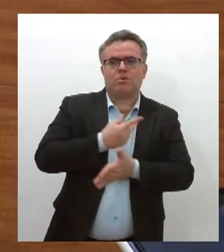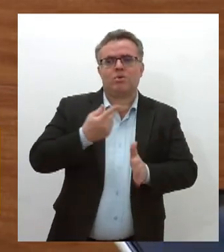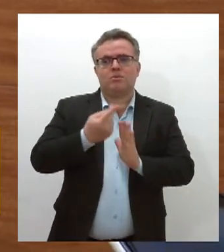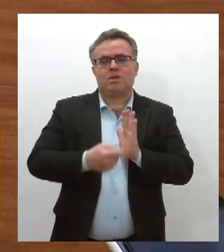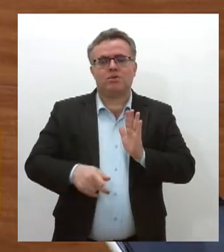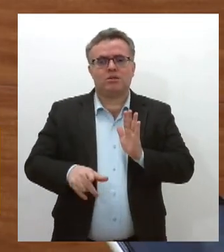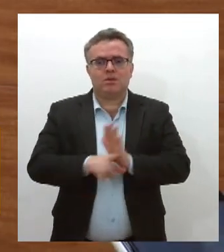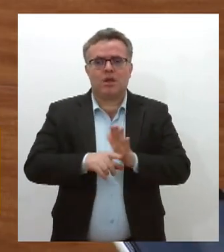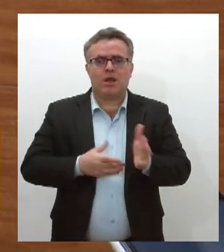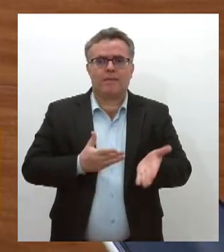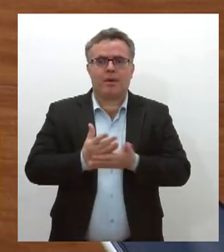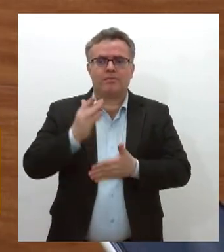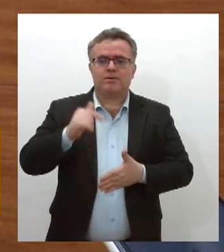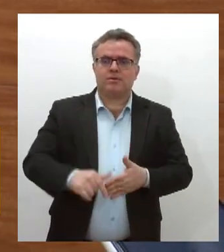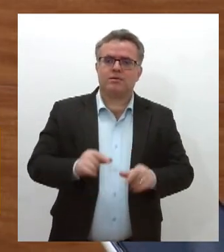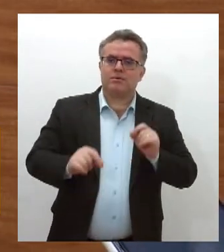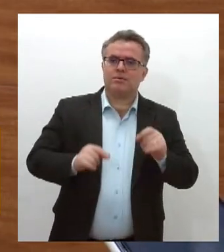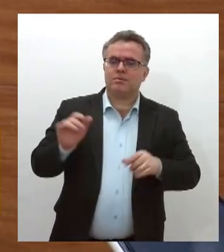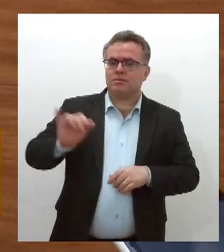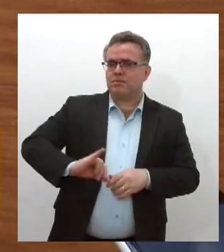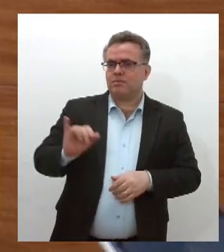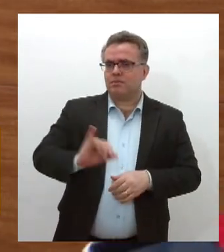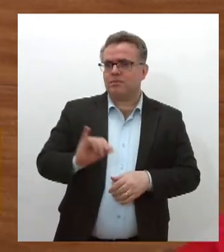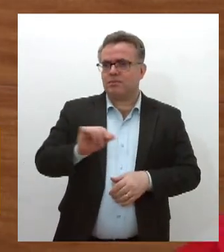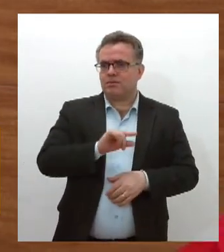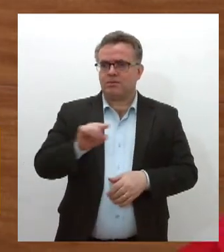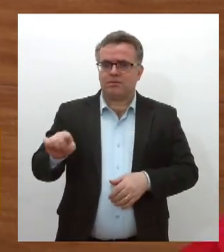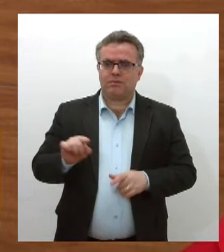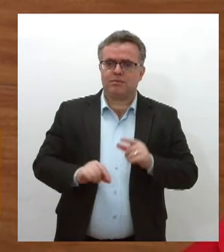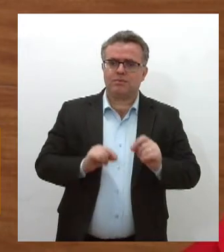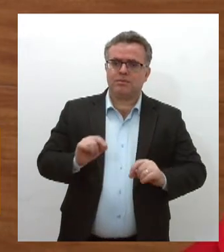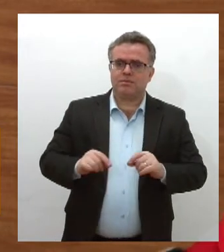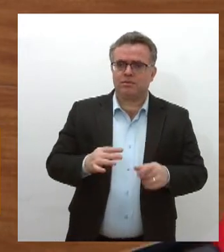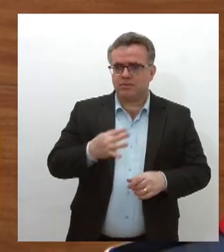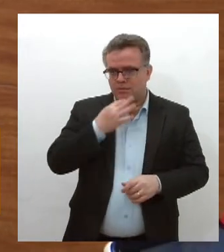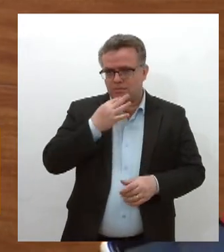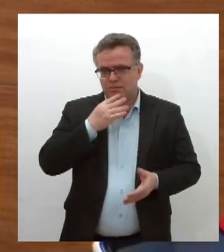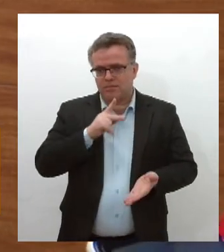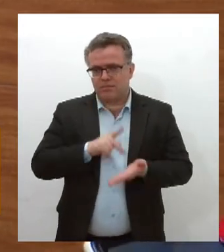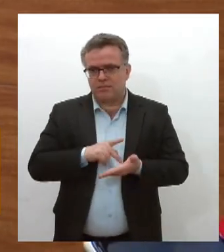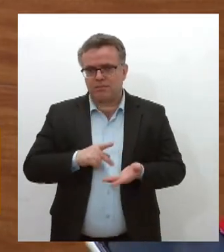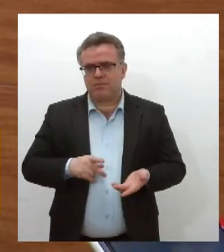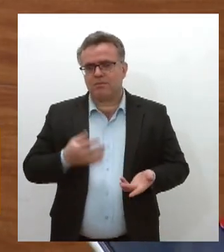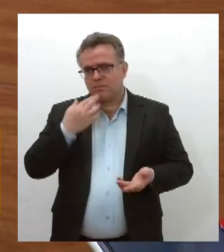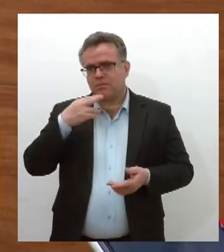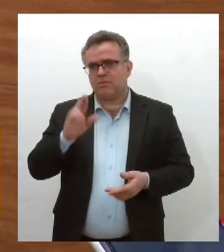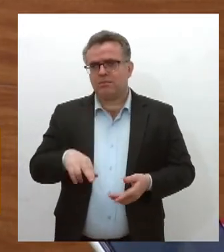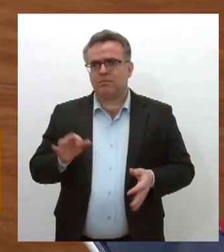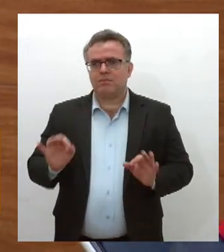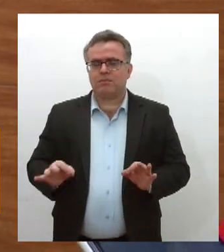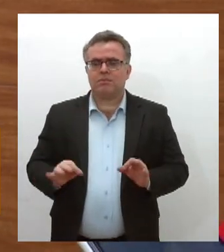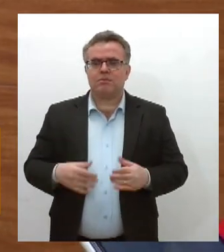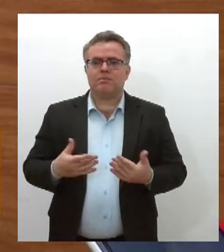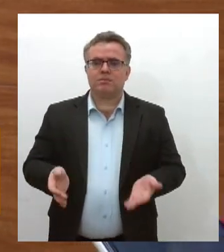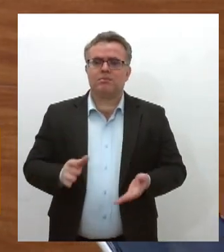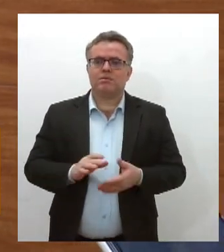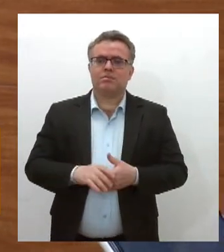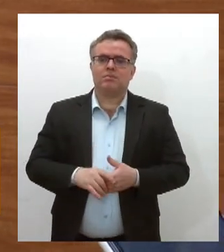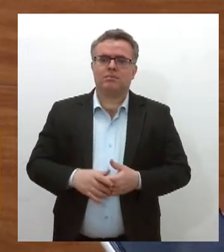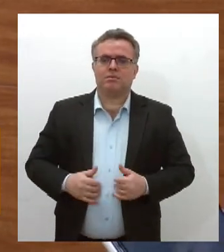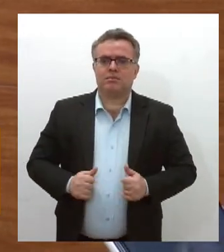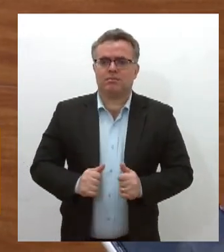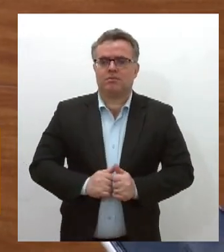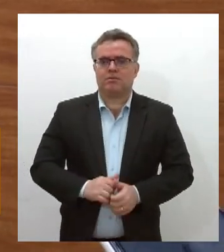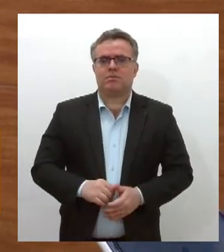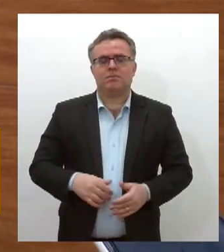muito importante, né? Para os alunos, né? Conhecerem realmente na prática como é a vivência da Casa Legislativa, onde vários